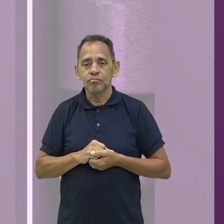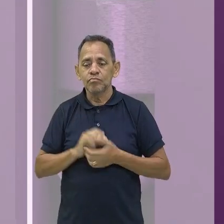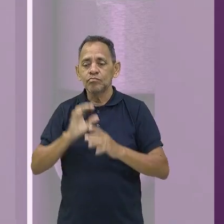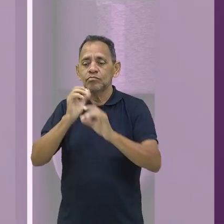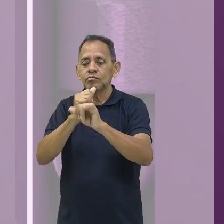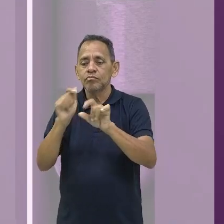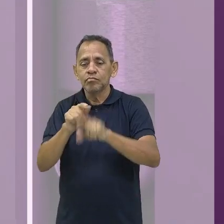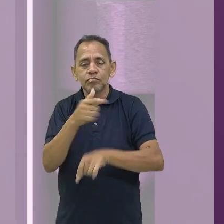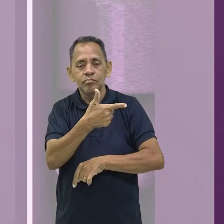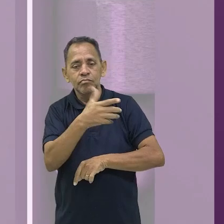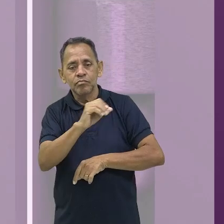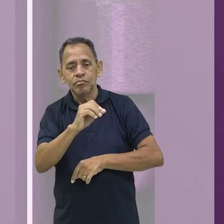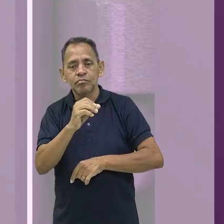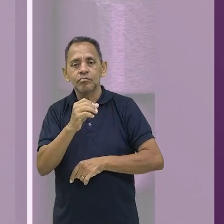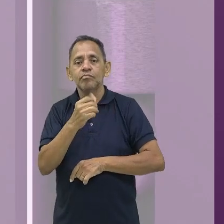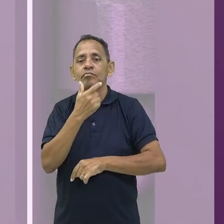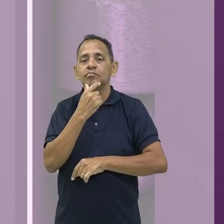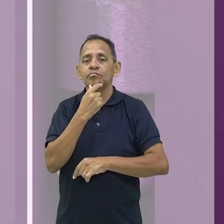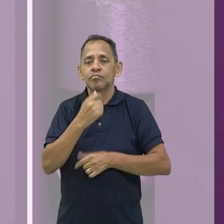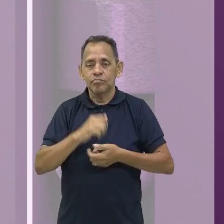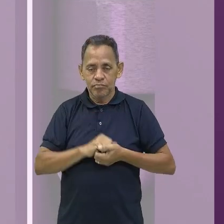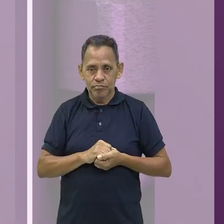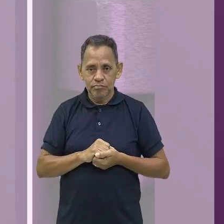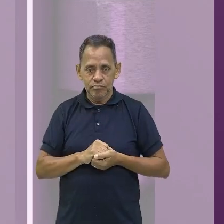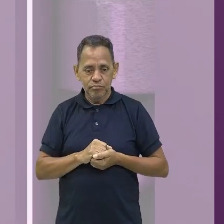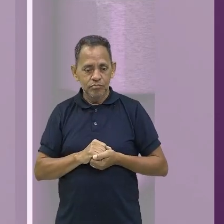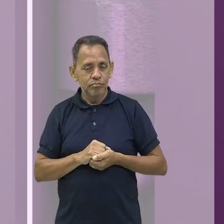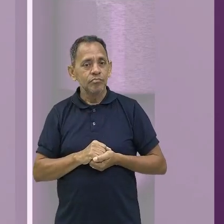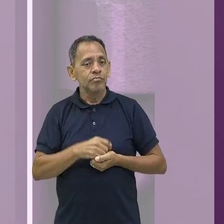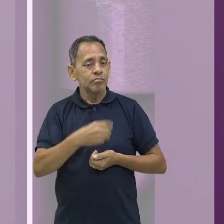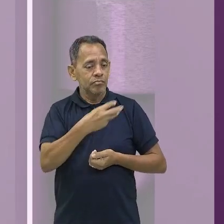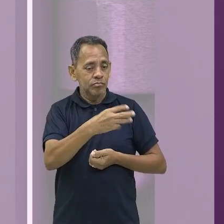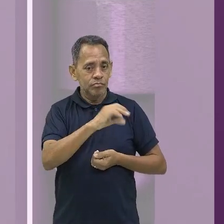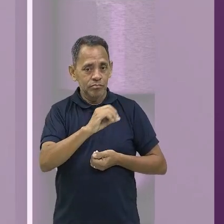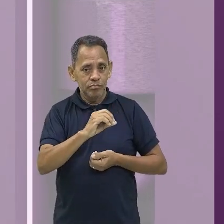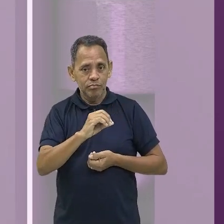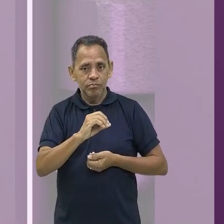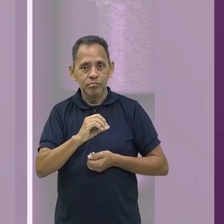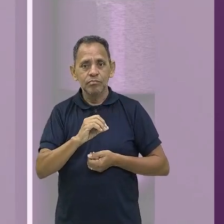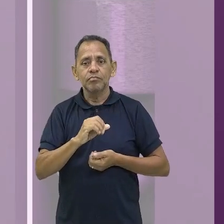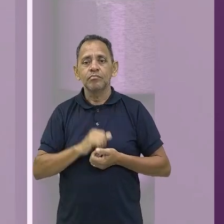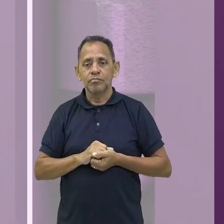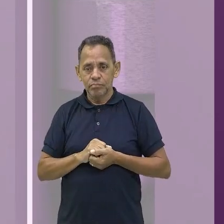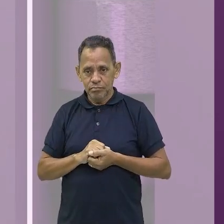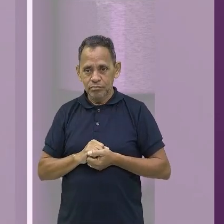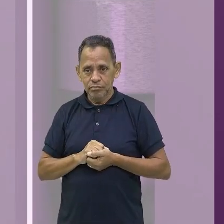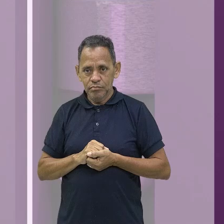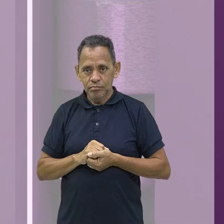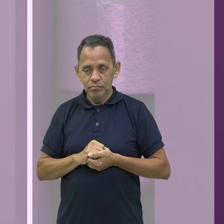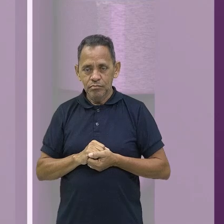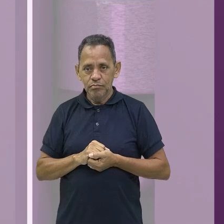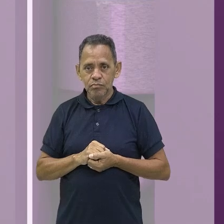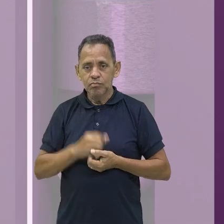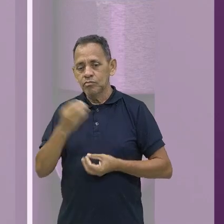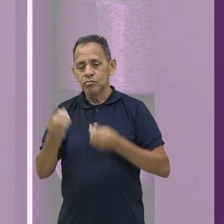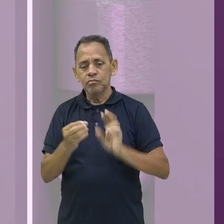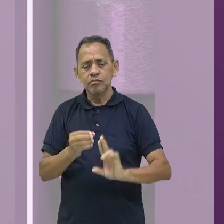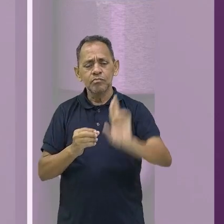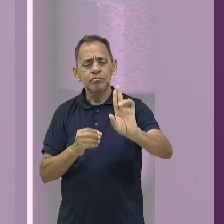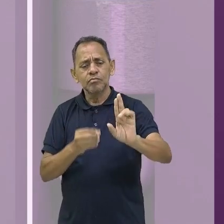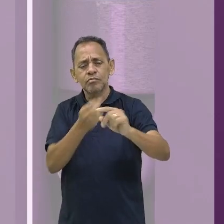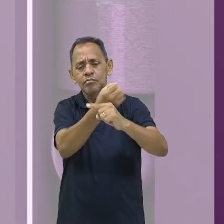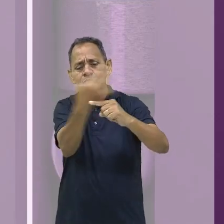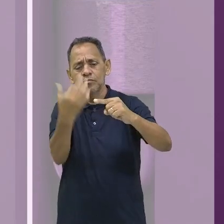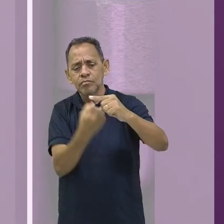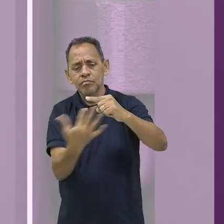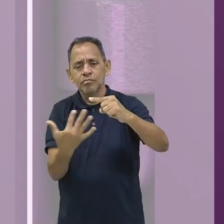de 20 meninos contra 30 alunos no total, tá? Então, como que eu represento essa minha fração?